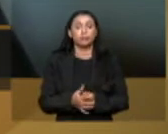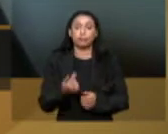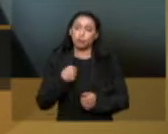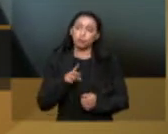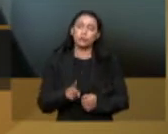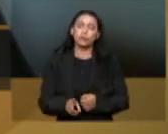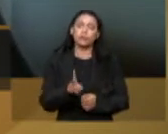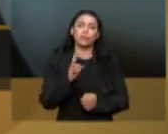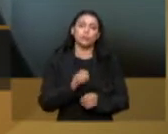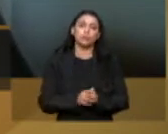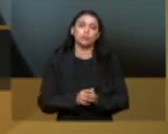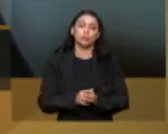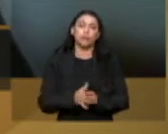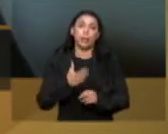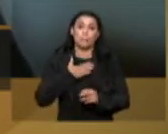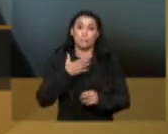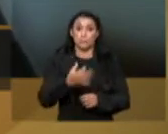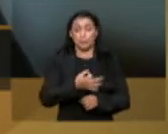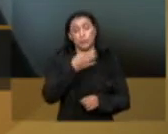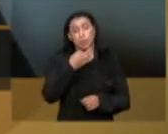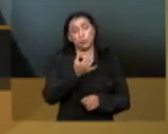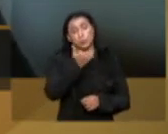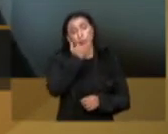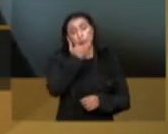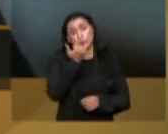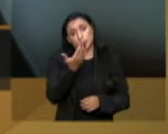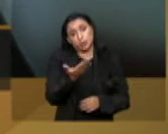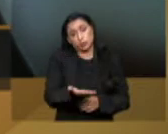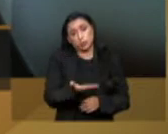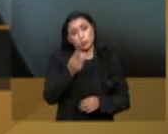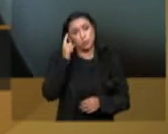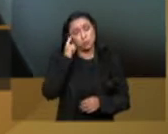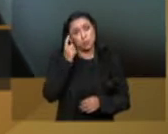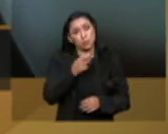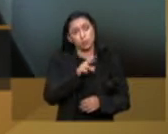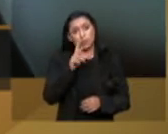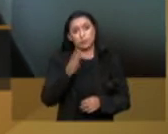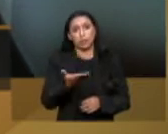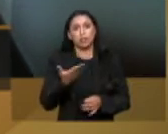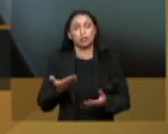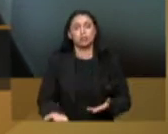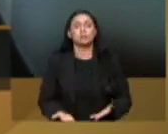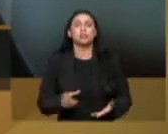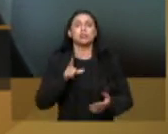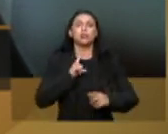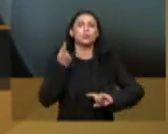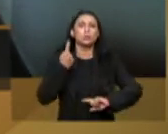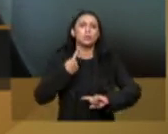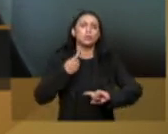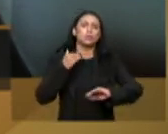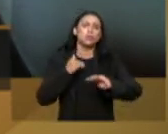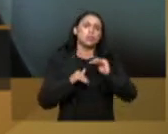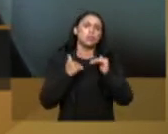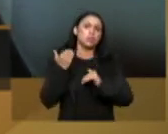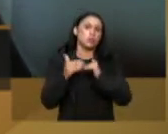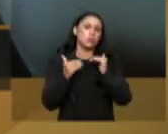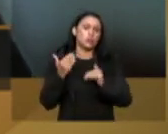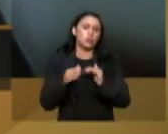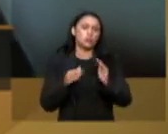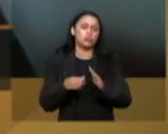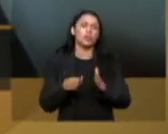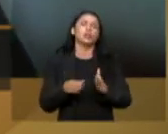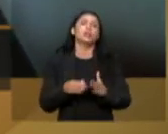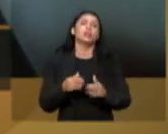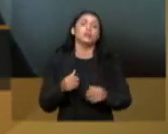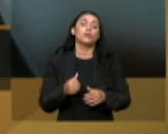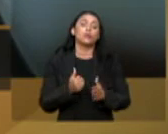continuo. Na minha opinião, com as devidas vênias, se deu em termos de desenvolvimento de função extrafiscal,